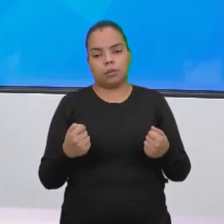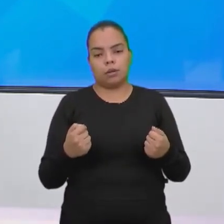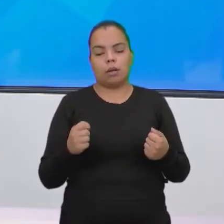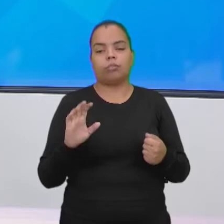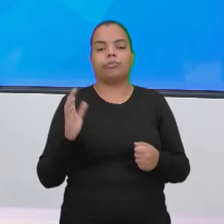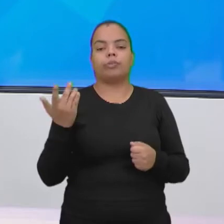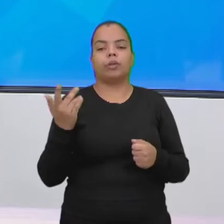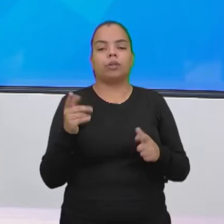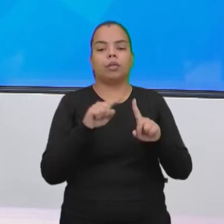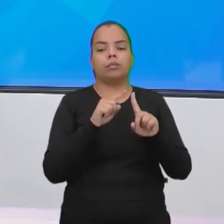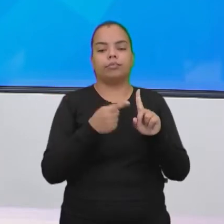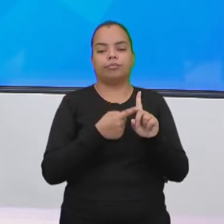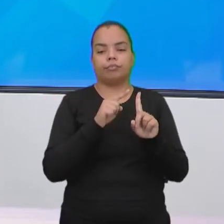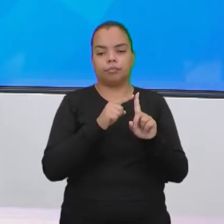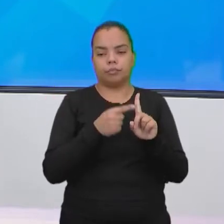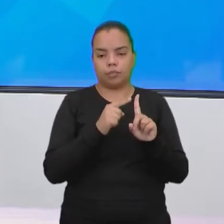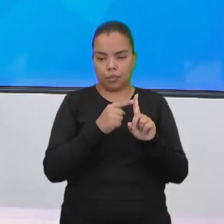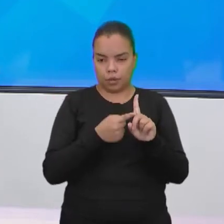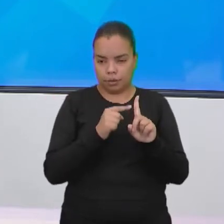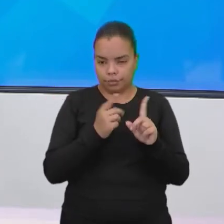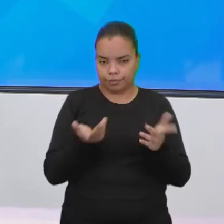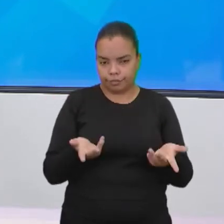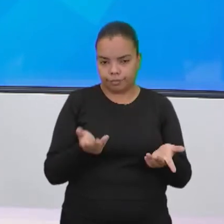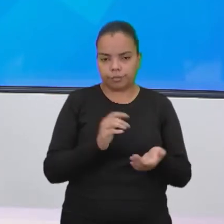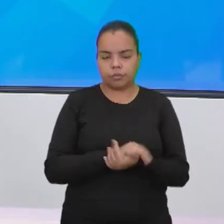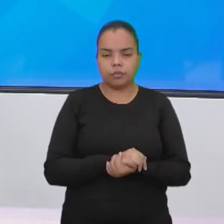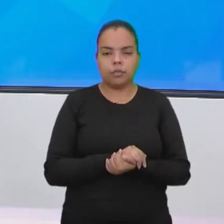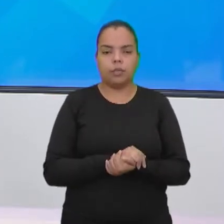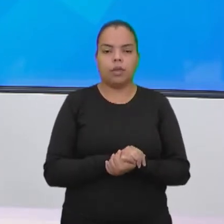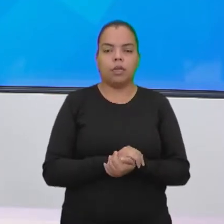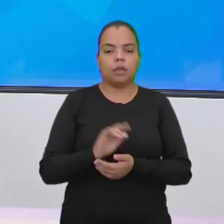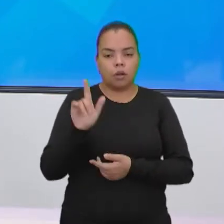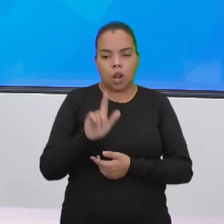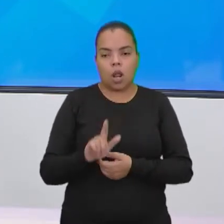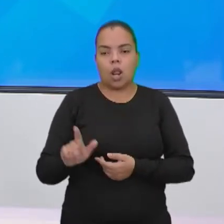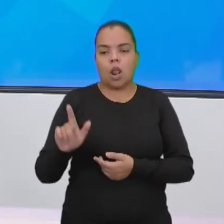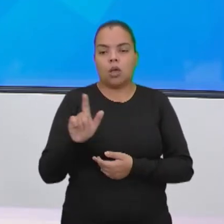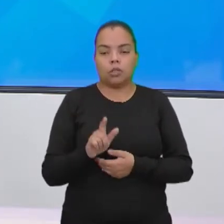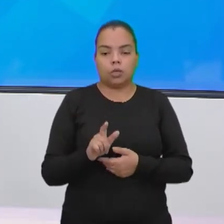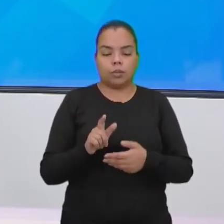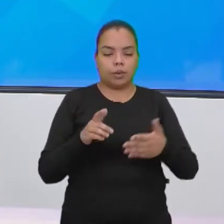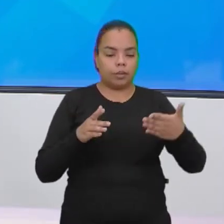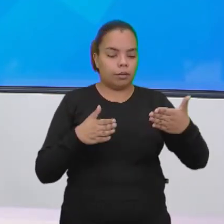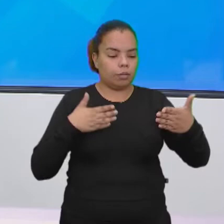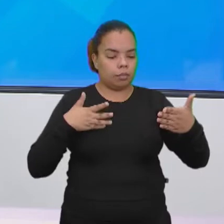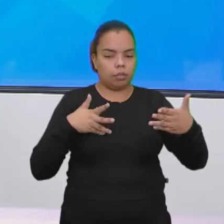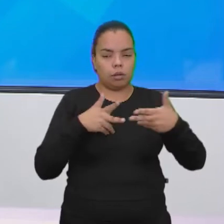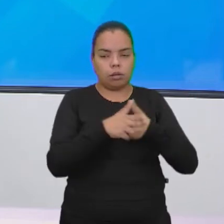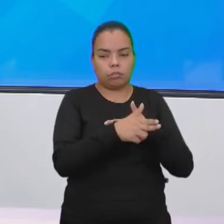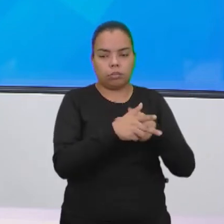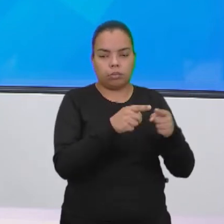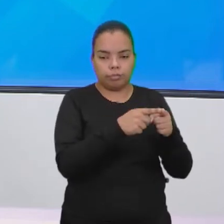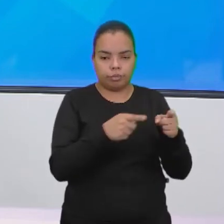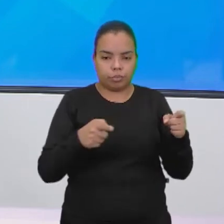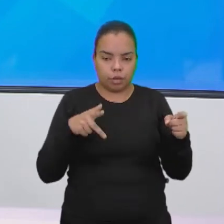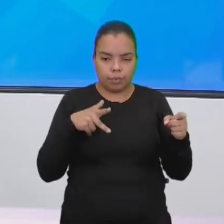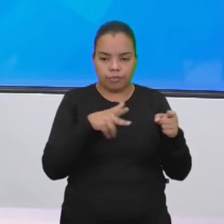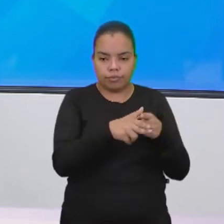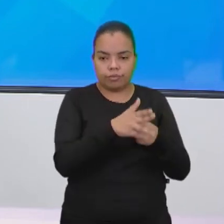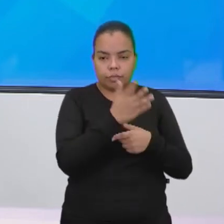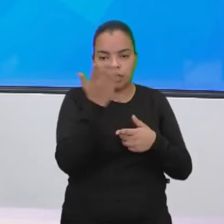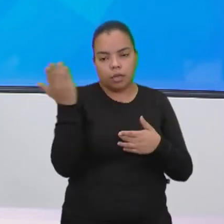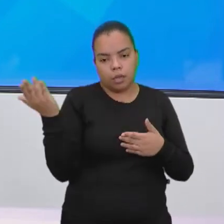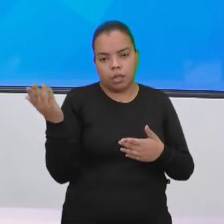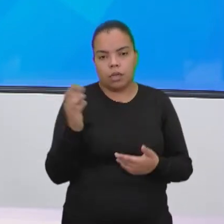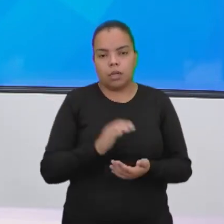mais novas, né, e acaba logicamente cortando um ciclo da sua vida que é muito importante, né? Então deixa